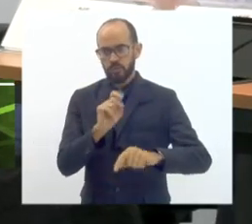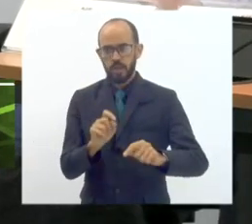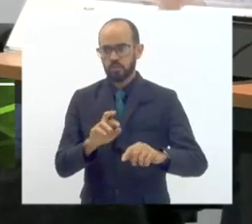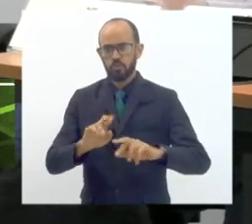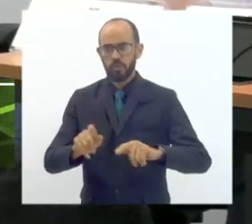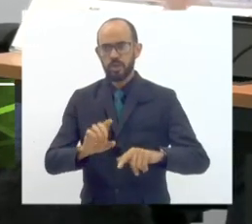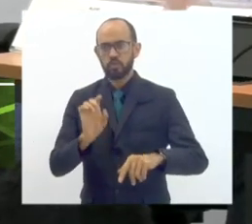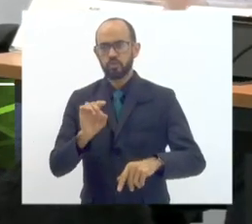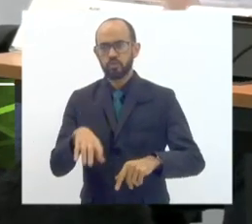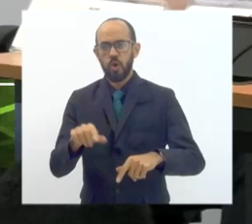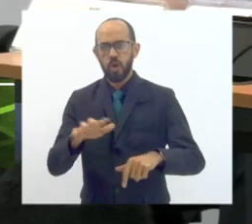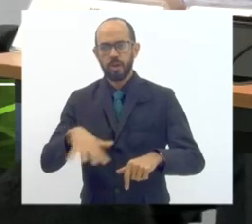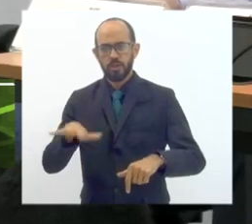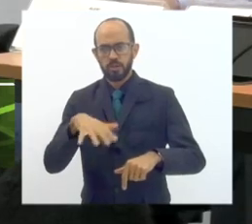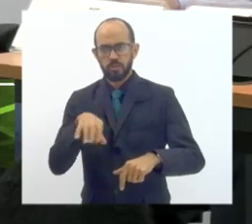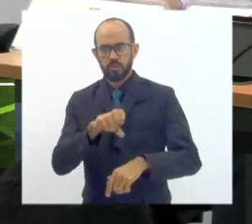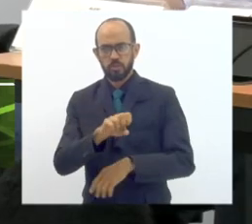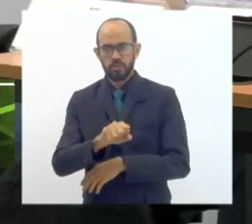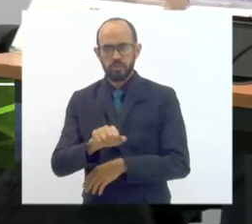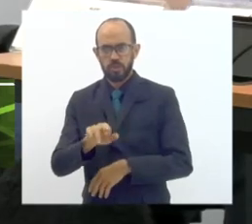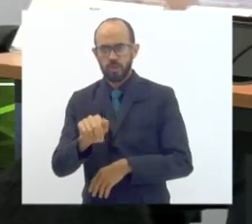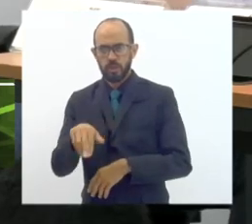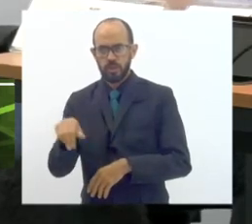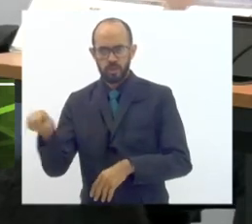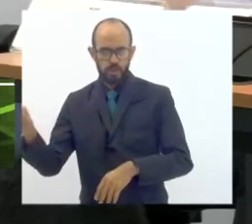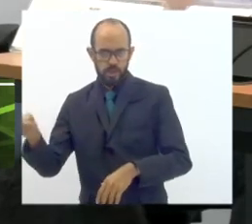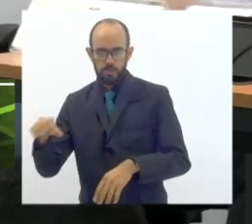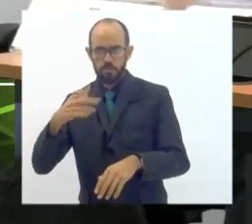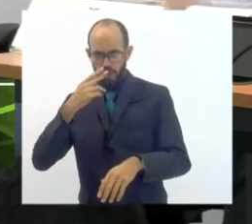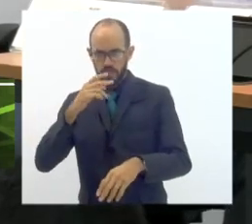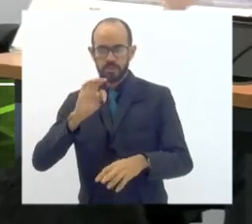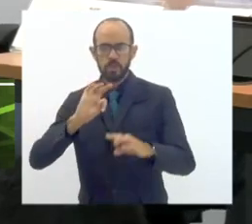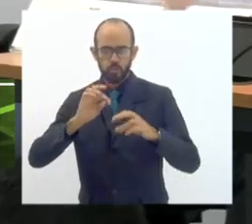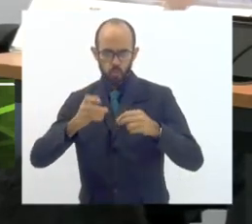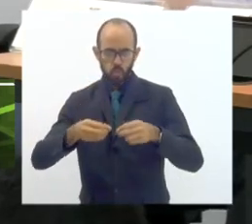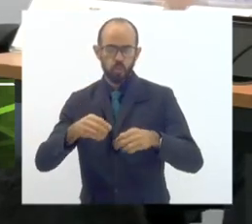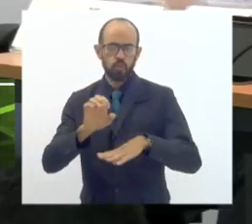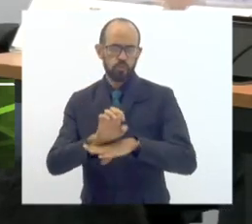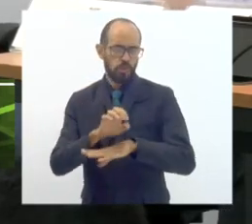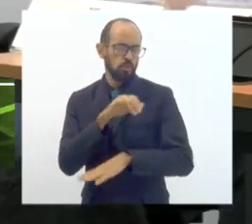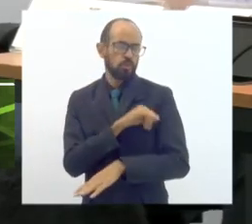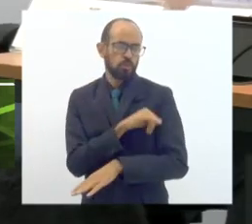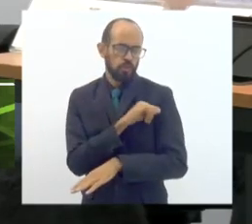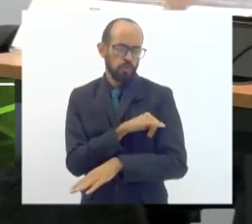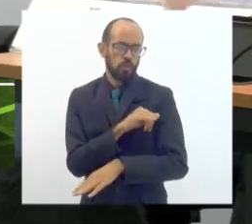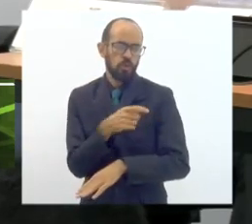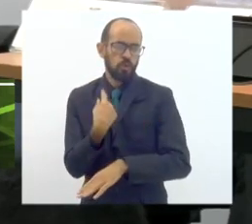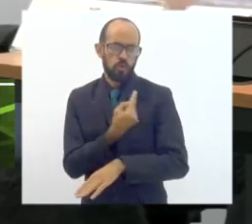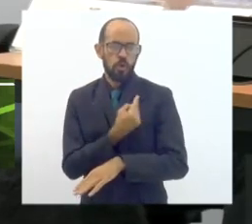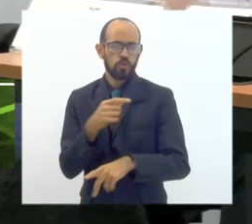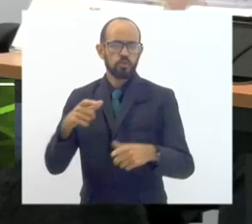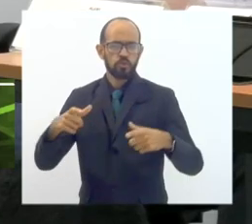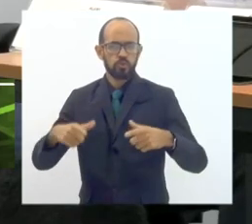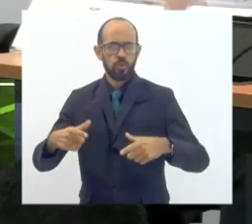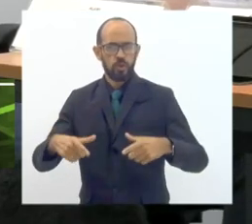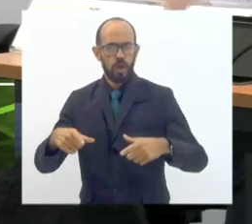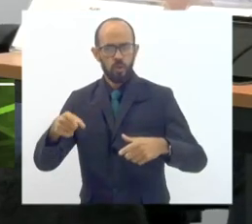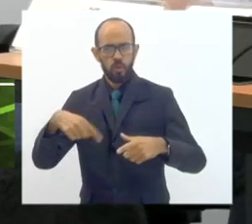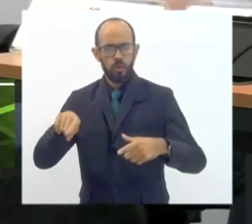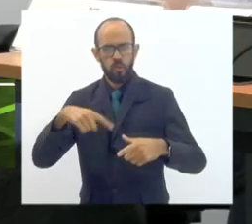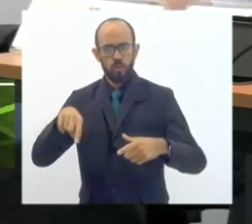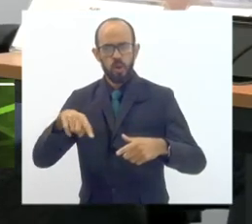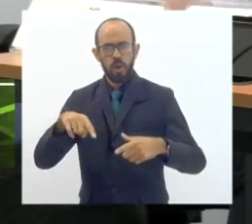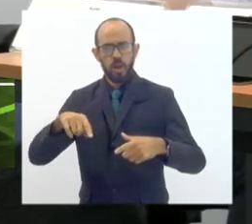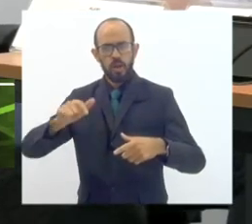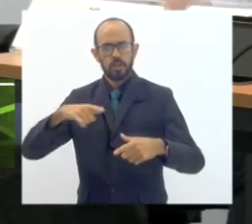na região serrana, mas acho que é uma dificuldade no Estado, né? E a nossa região, nós estamos carecendo disso. O paciente